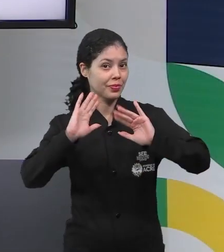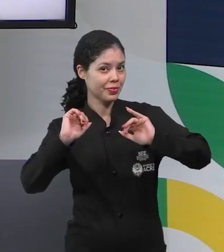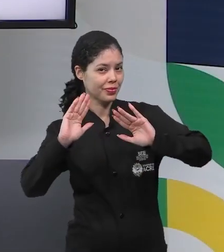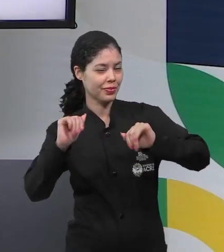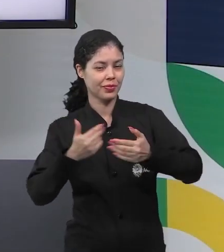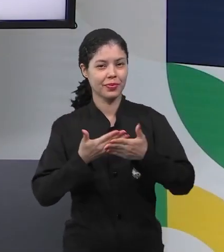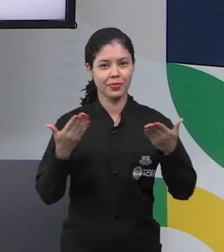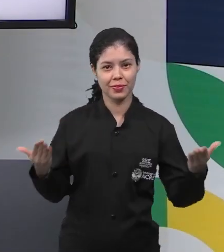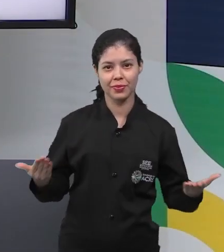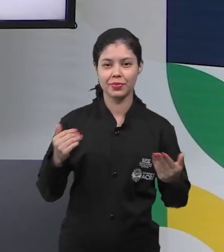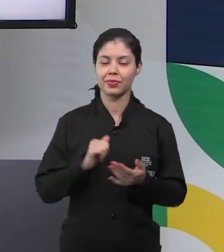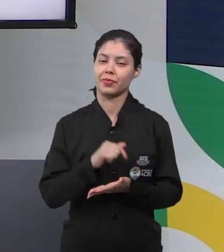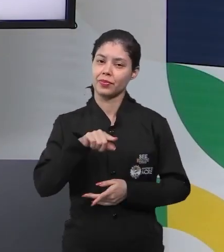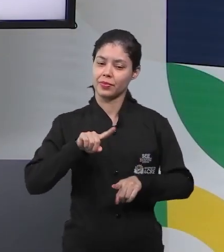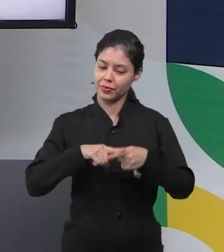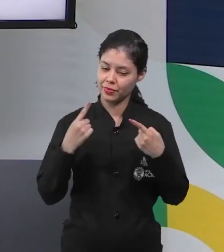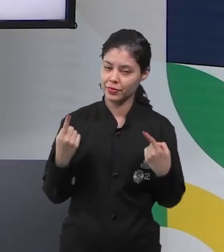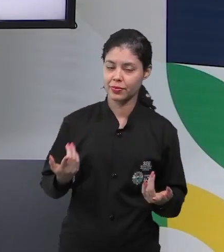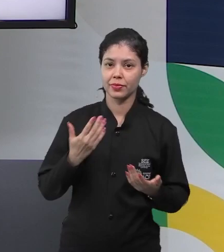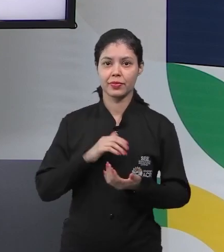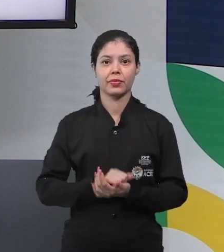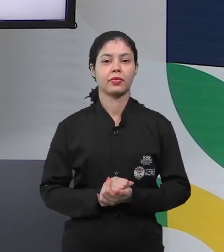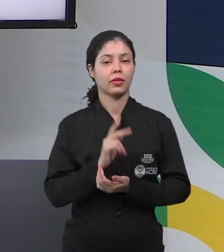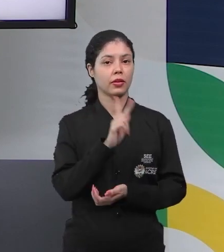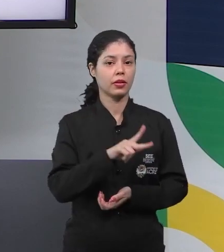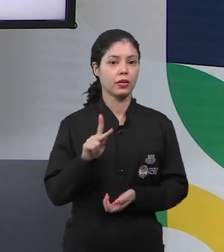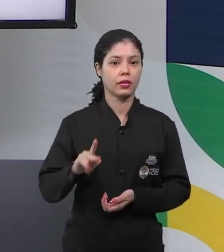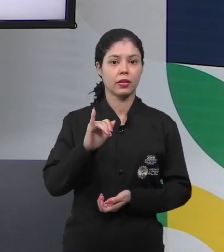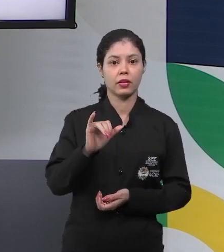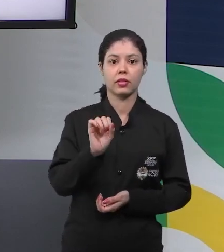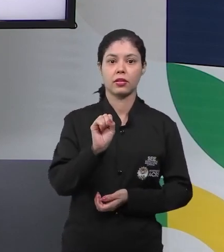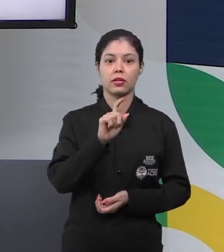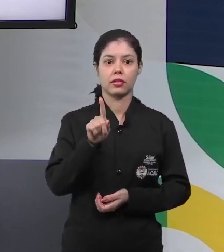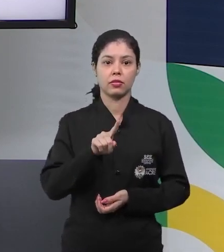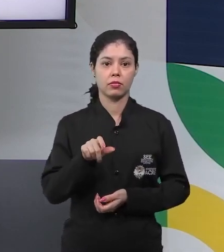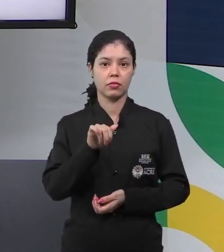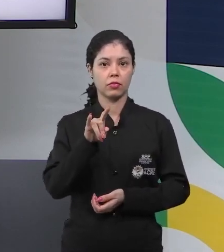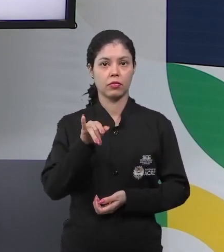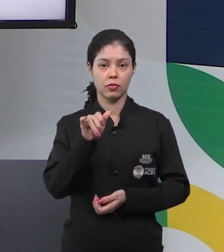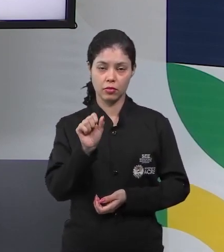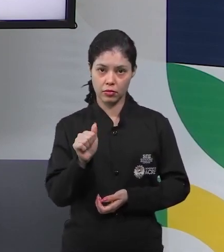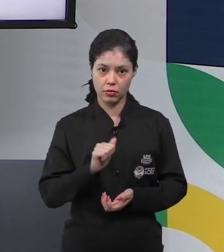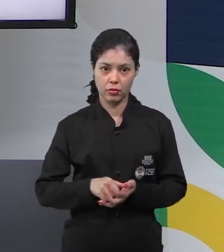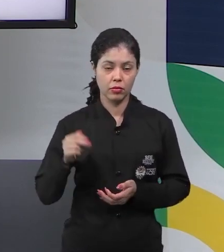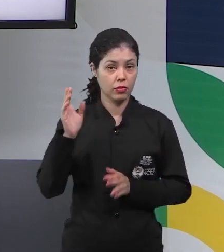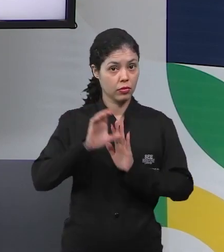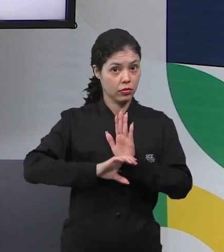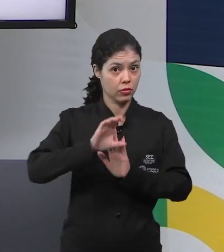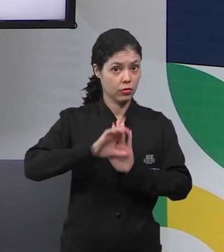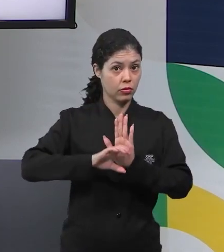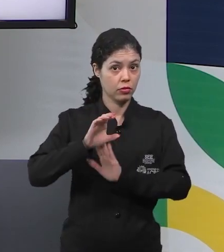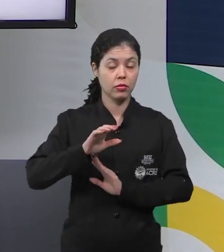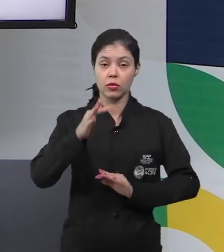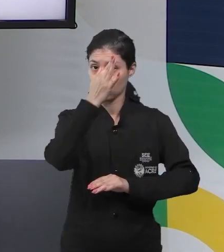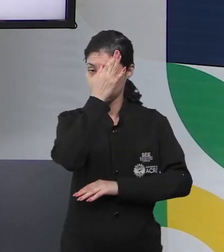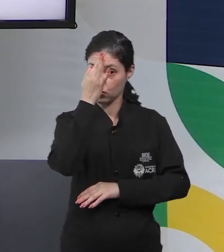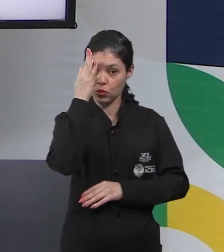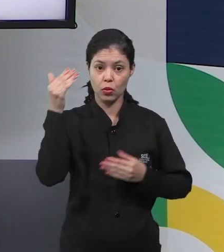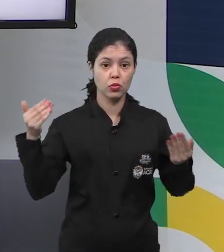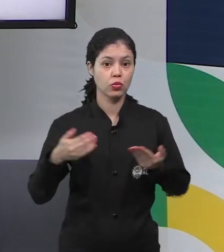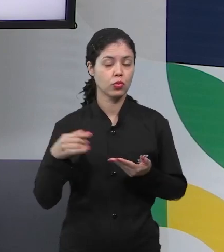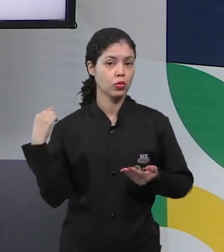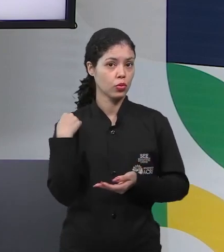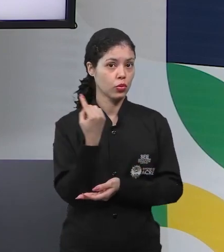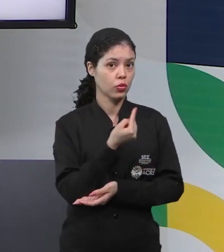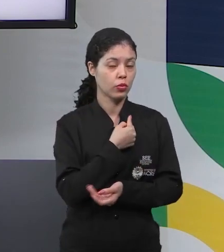Olá pessoal, estou aqui mais uma vez, sou o professor Isaías, trabalho com os conteúdos de filosofia e hoje